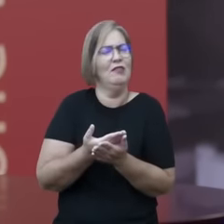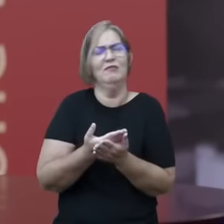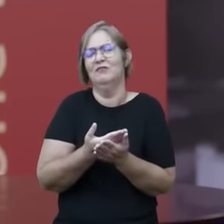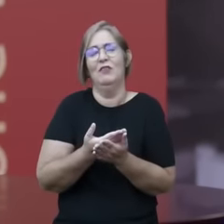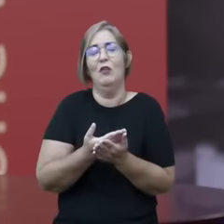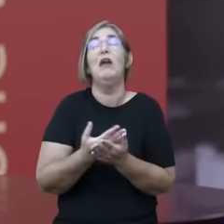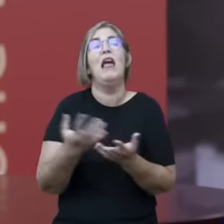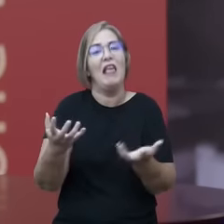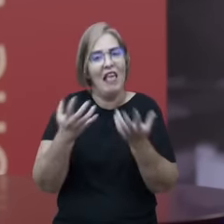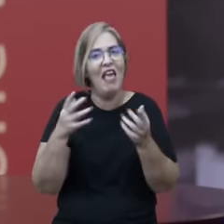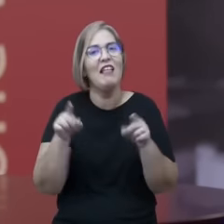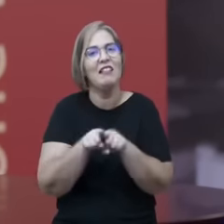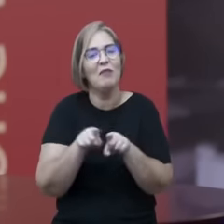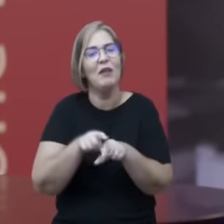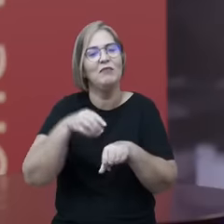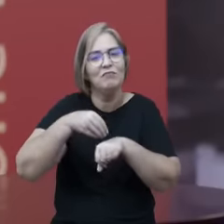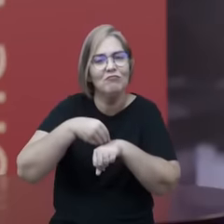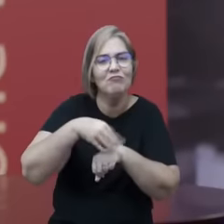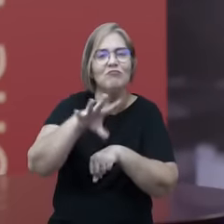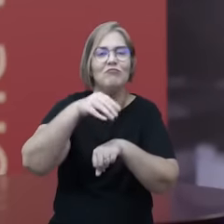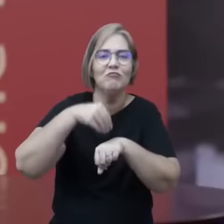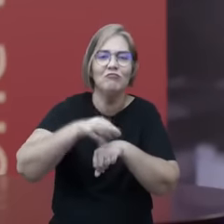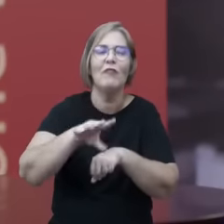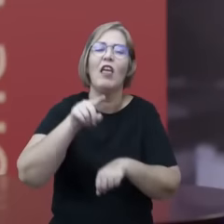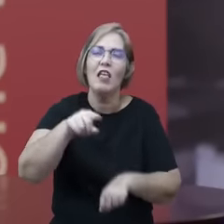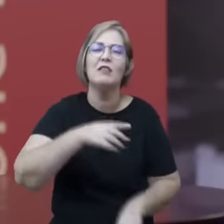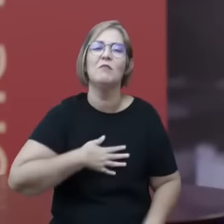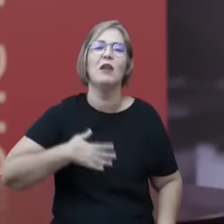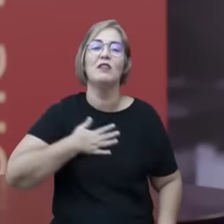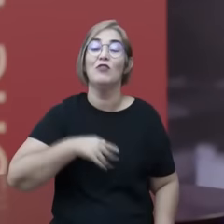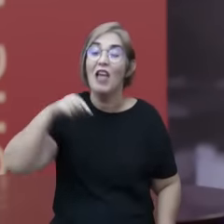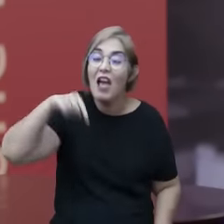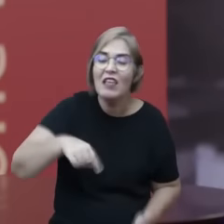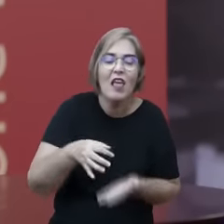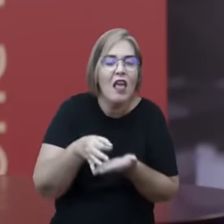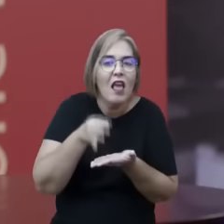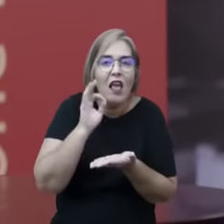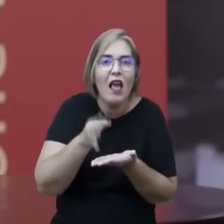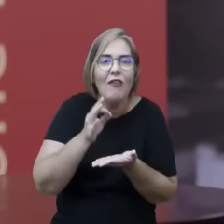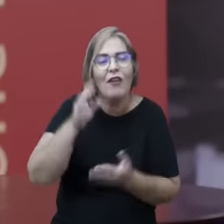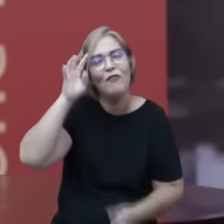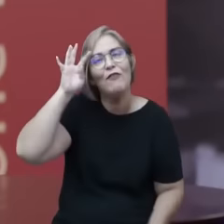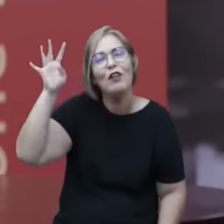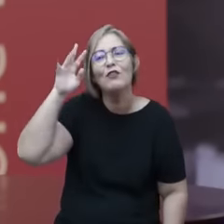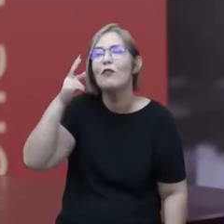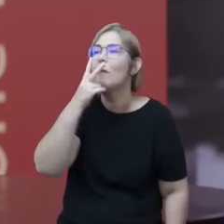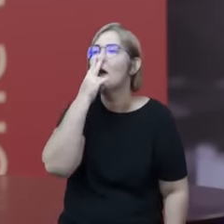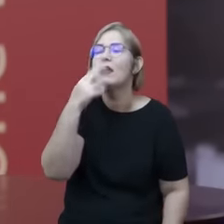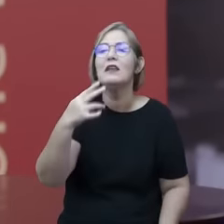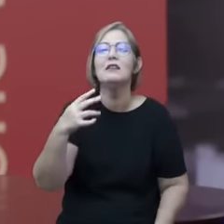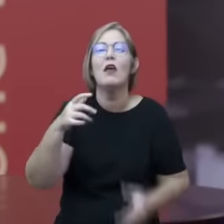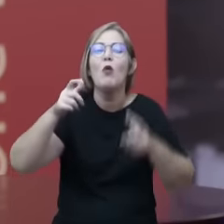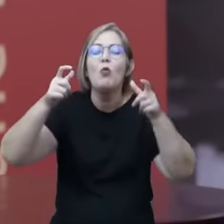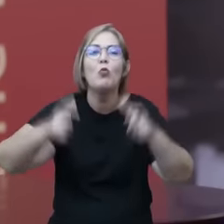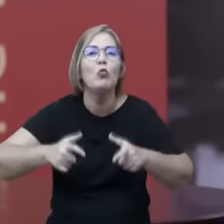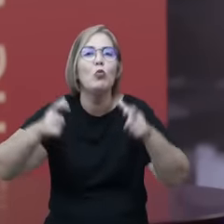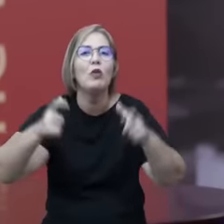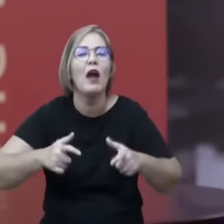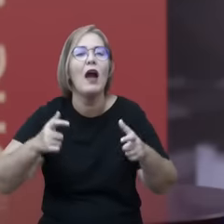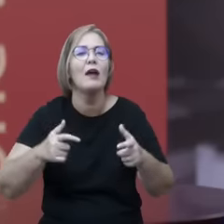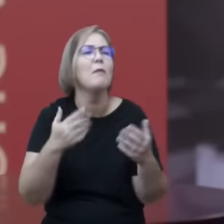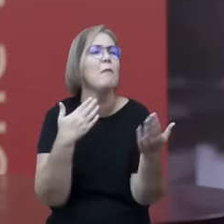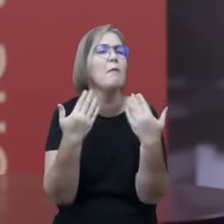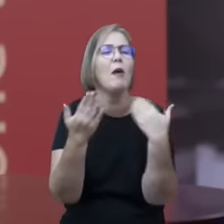Então esse momento é muito prazeroso e o Café Filosófico também é um dos meios, né? ou seja, o intermediário disso.